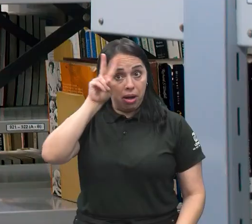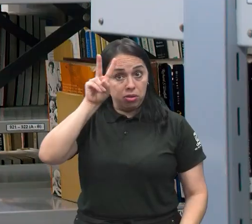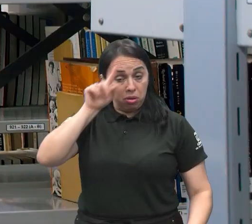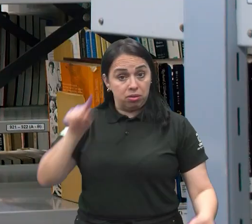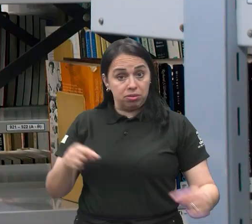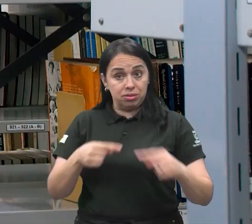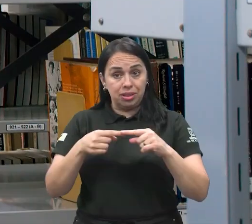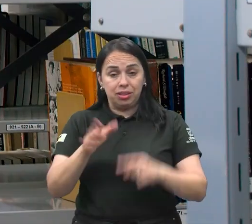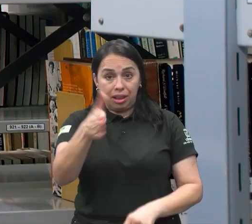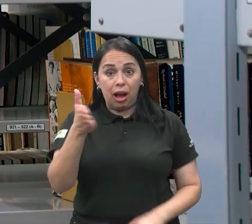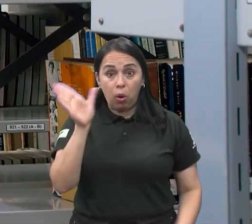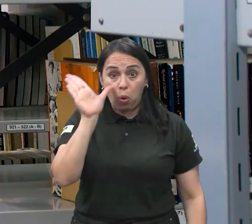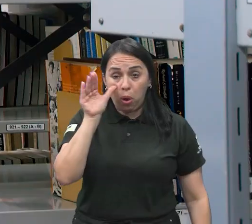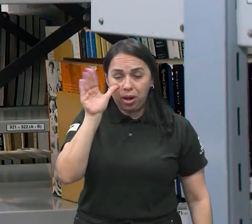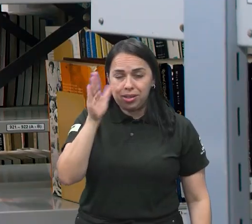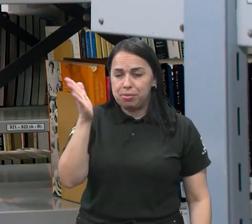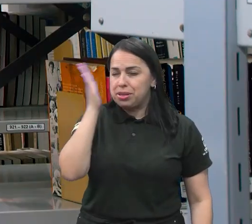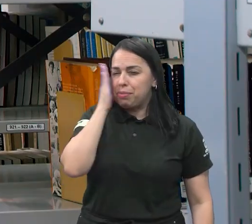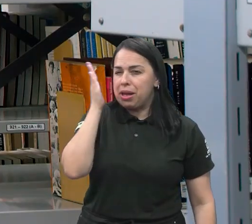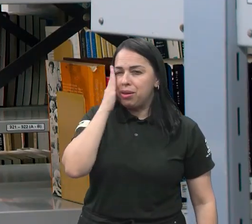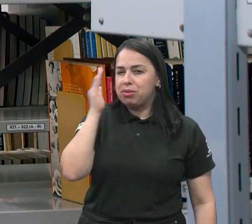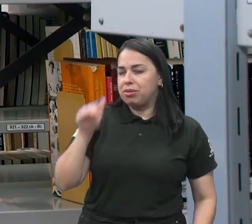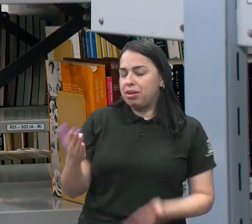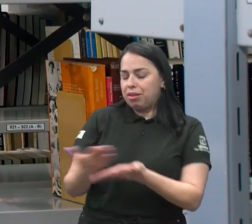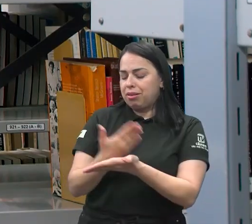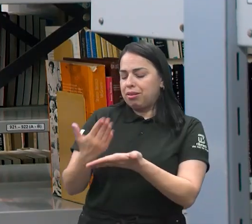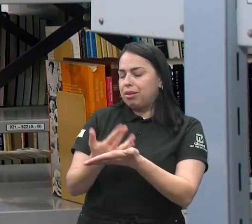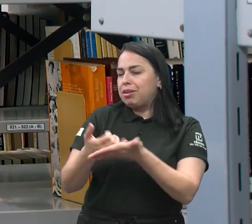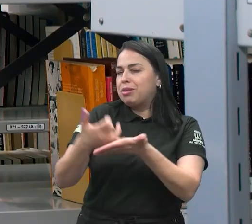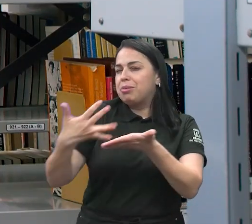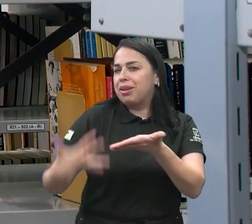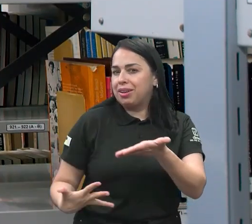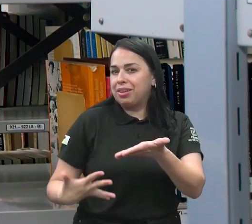história. Ficou curioso para saber do que realmente essa história